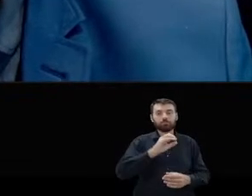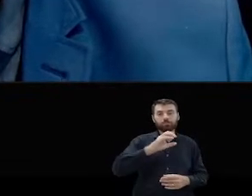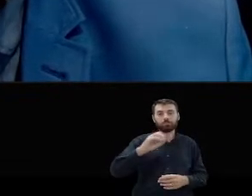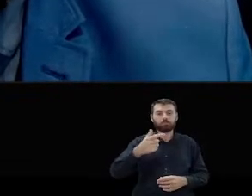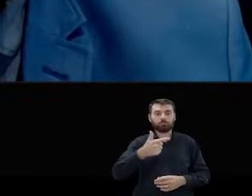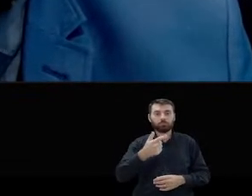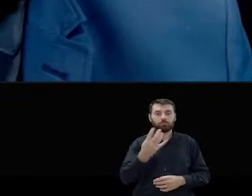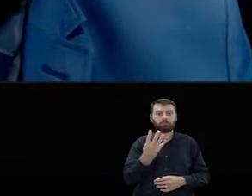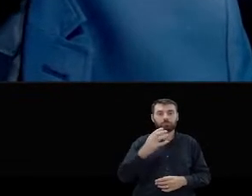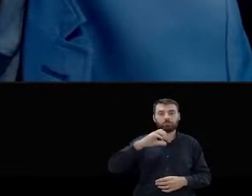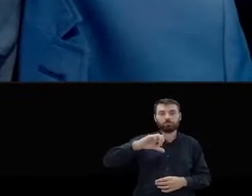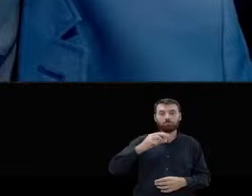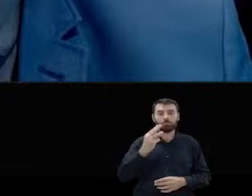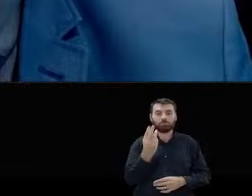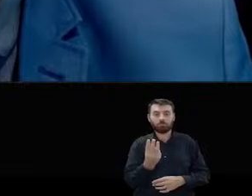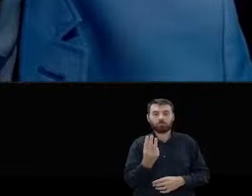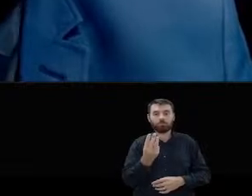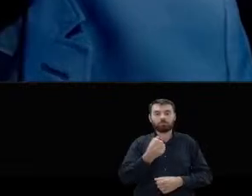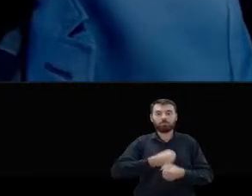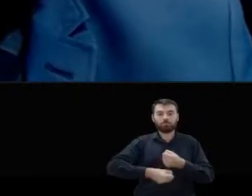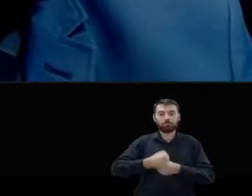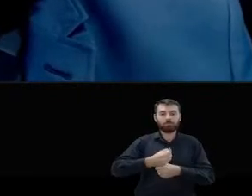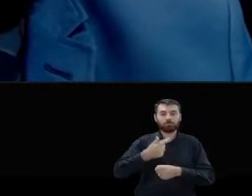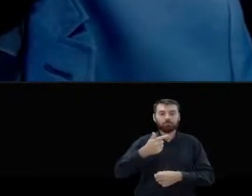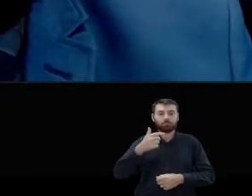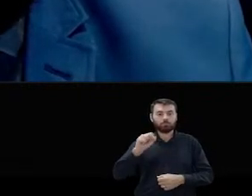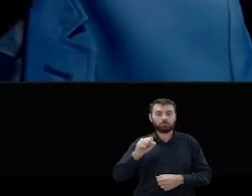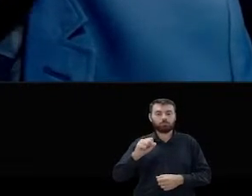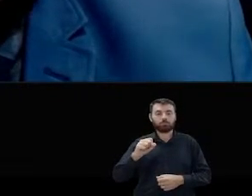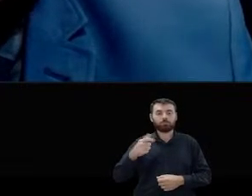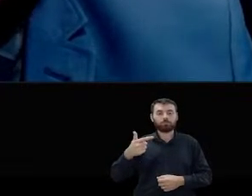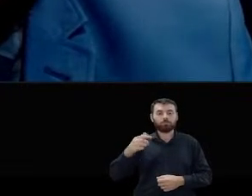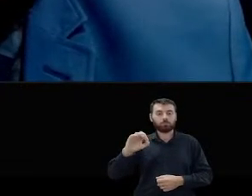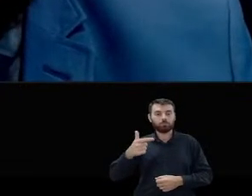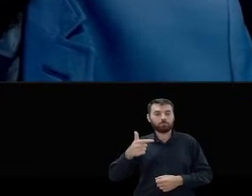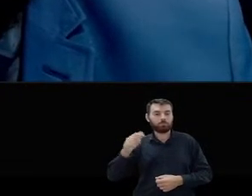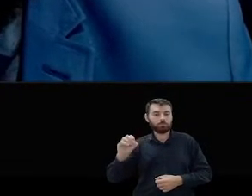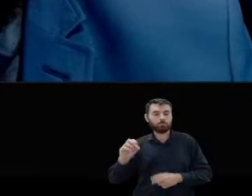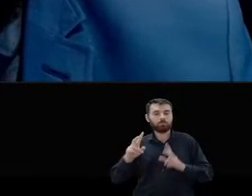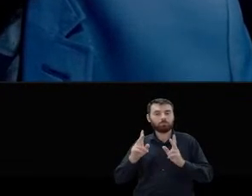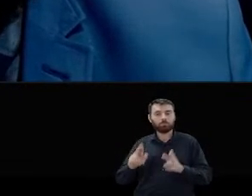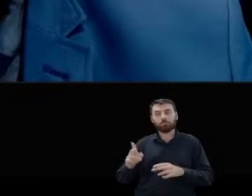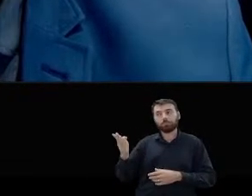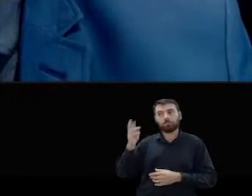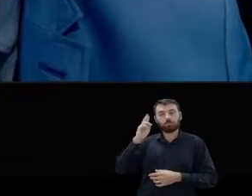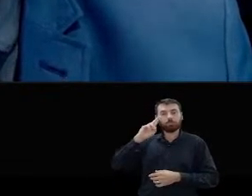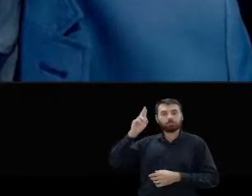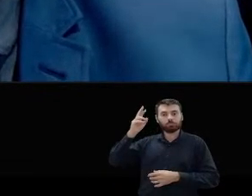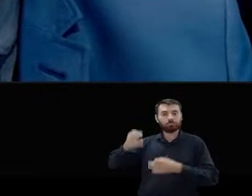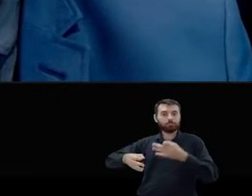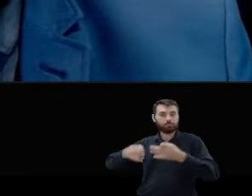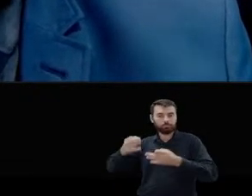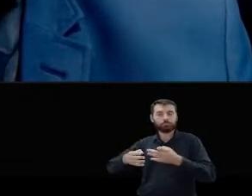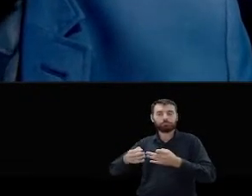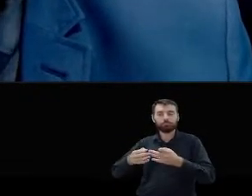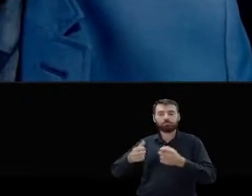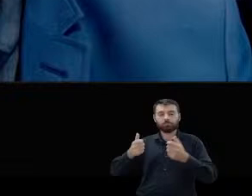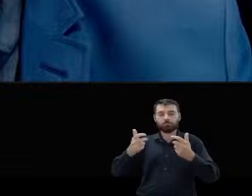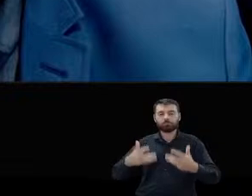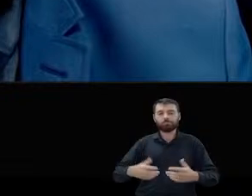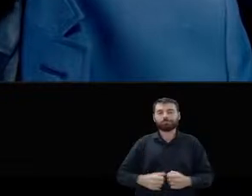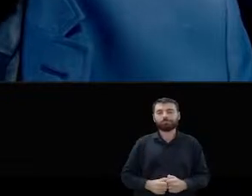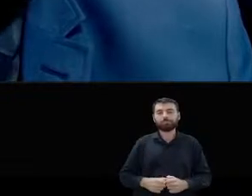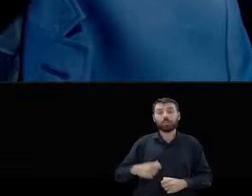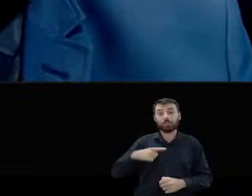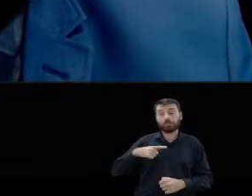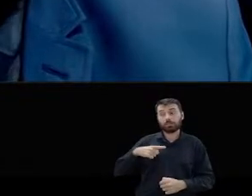002493 de 78/2020, como citado pelo nobre desembargador relator. O que ocorre? Tem um comando expresso na sentença, ali no